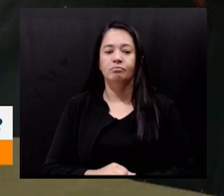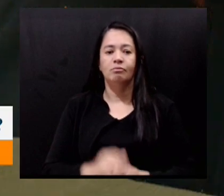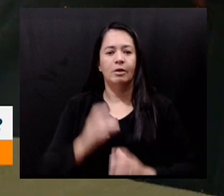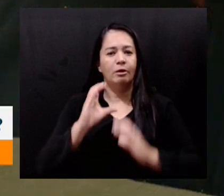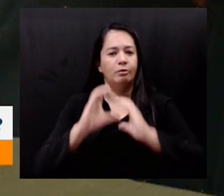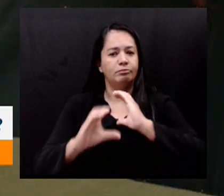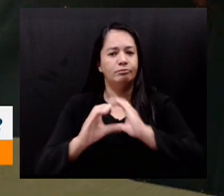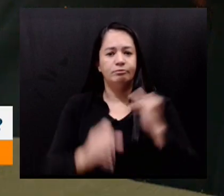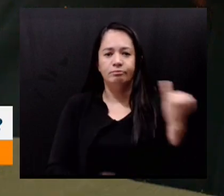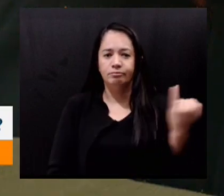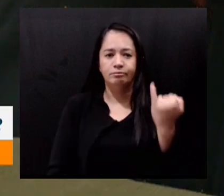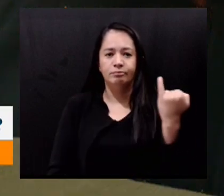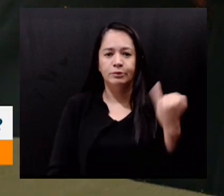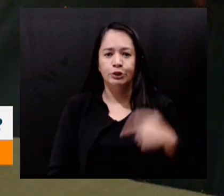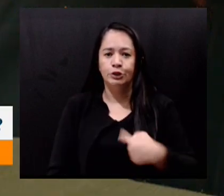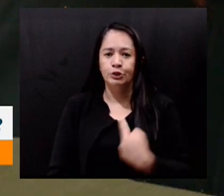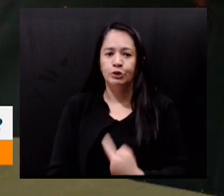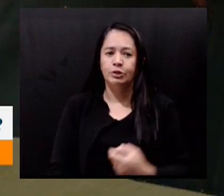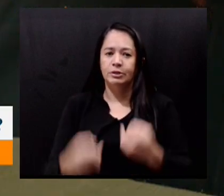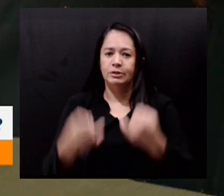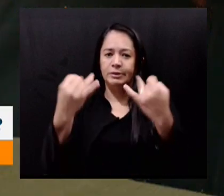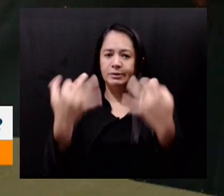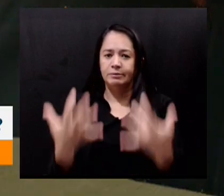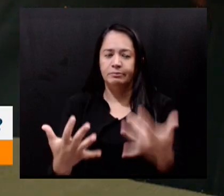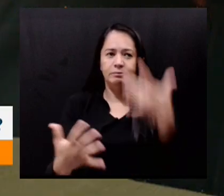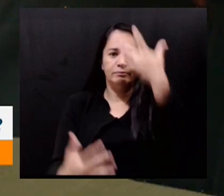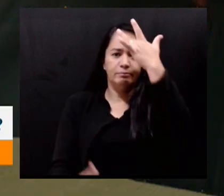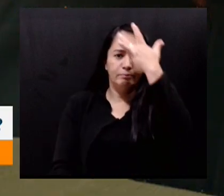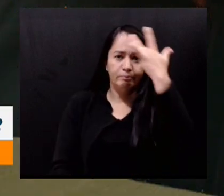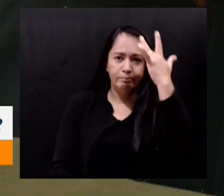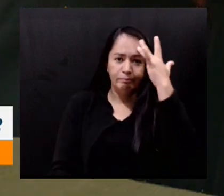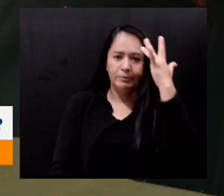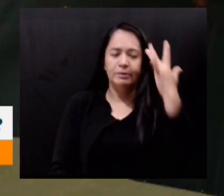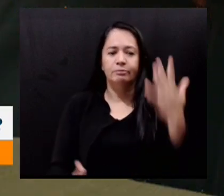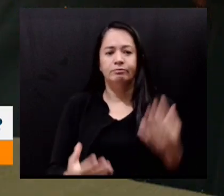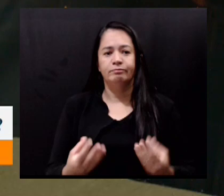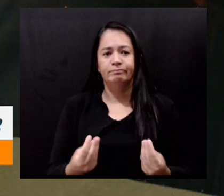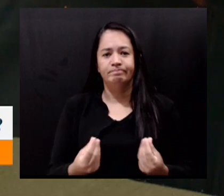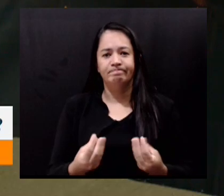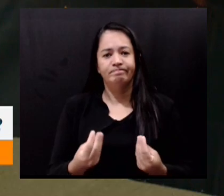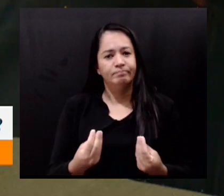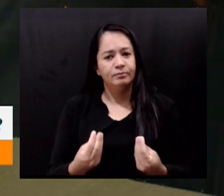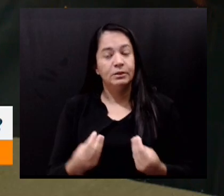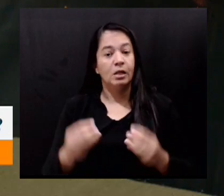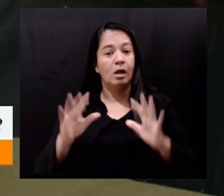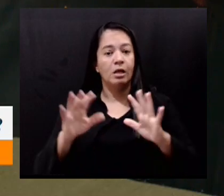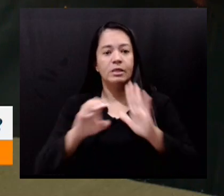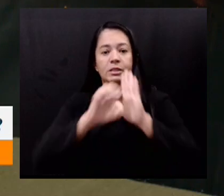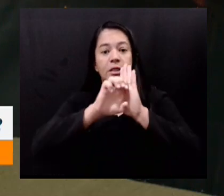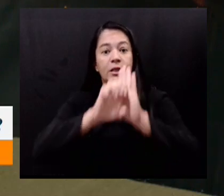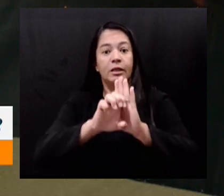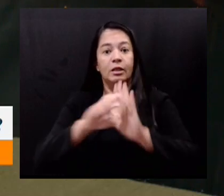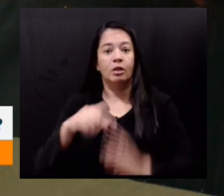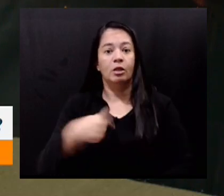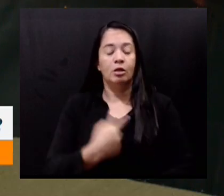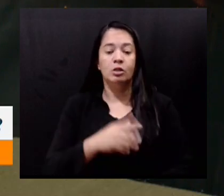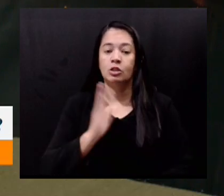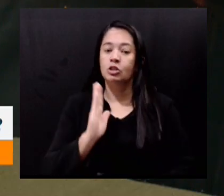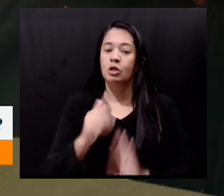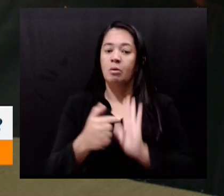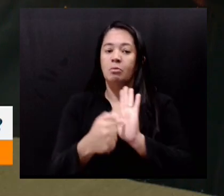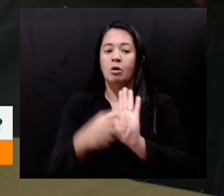fala da saúde mental, da questão da saúde mental, nesse exemplo que nós colocamos aqui no programa, para que as pessoas